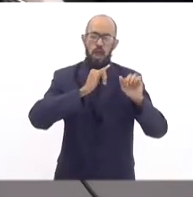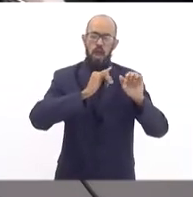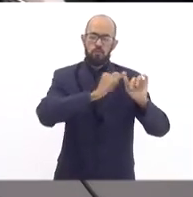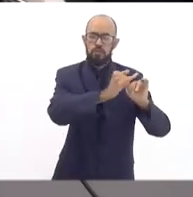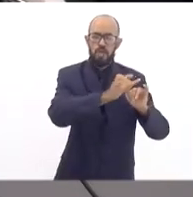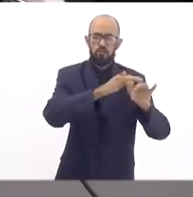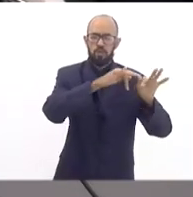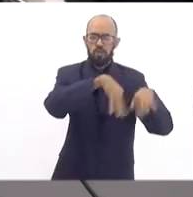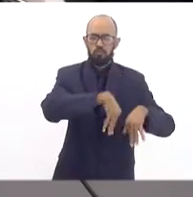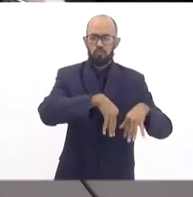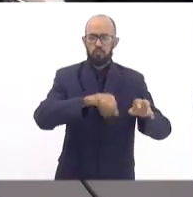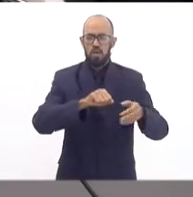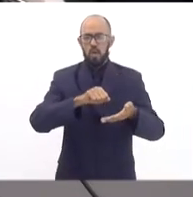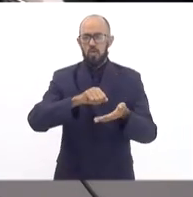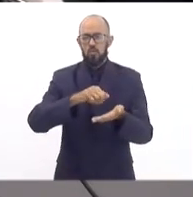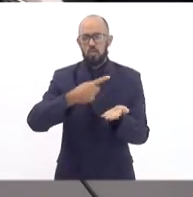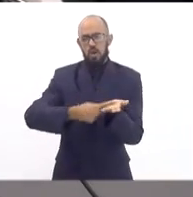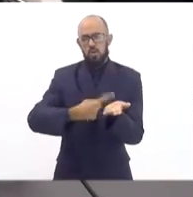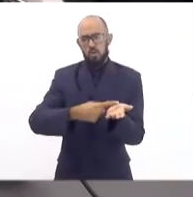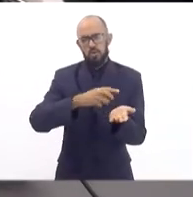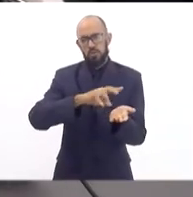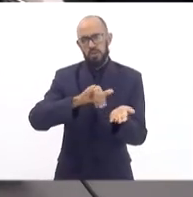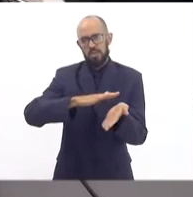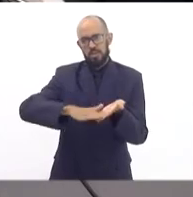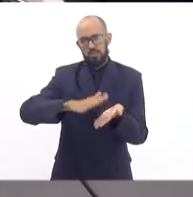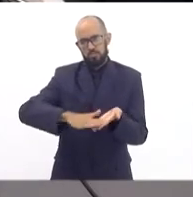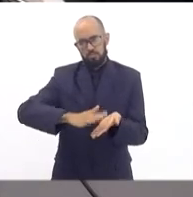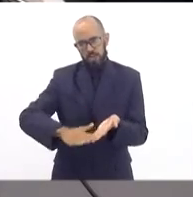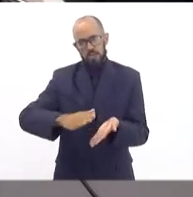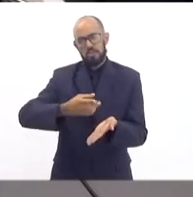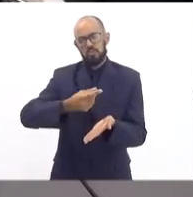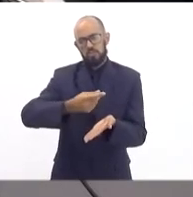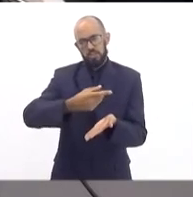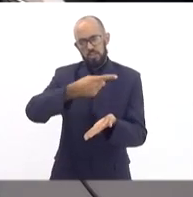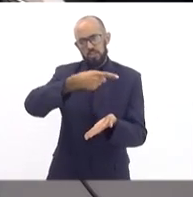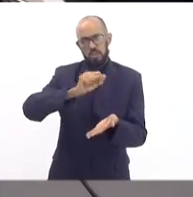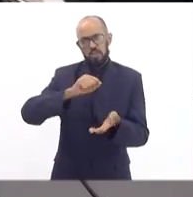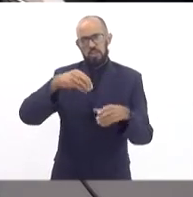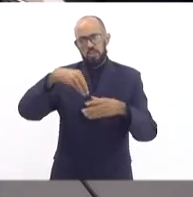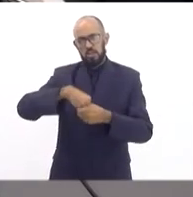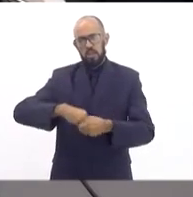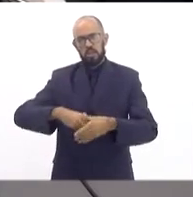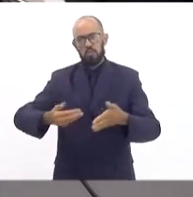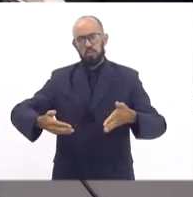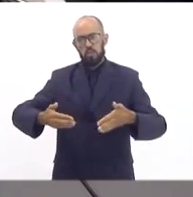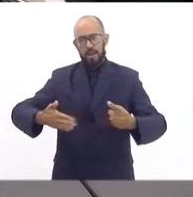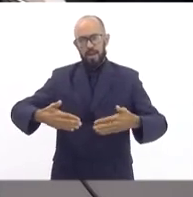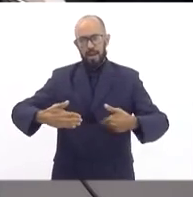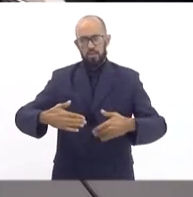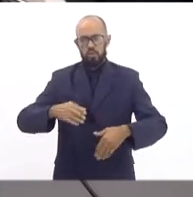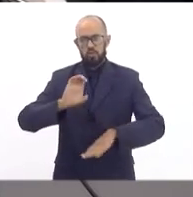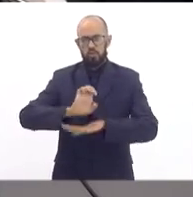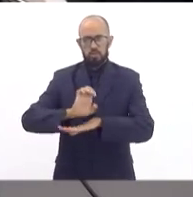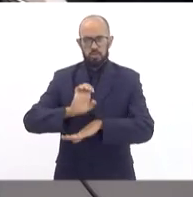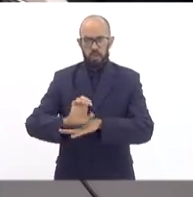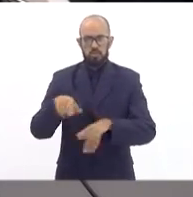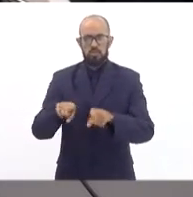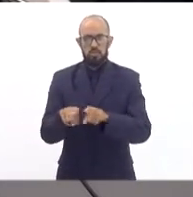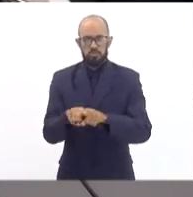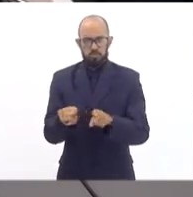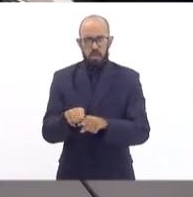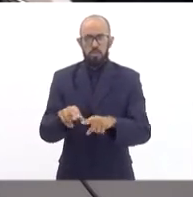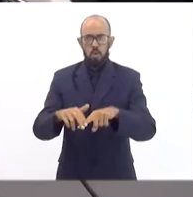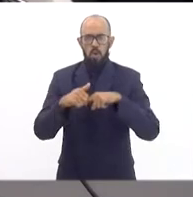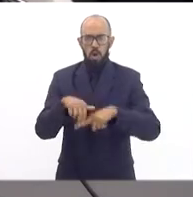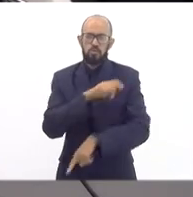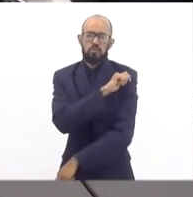que ter despesas, reservas orçamentárias e financeiras dentro do fluxo de caixa do Estado, inclusive também diante do plano de recuperação fiscal